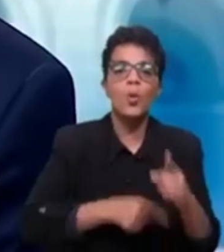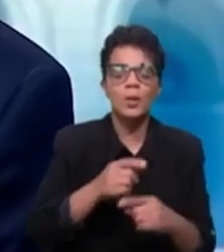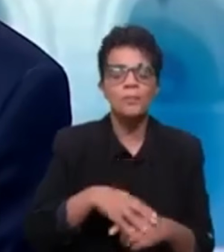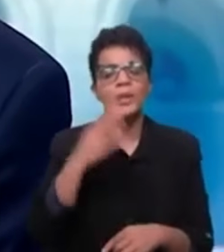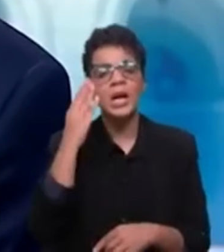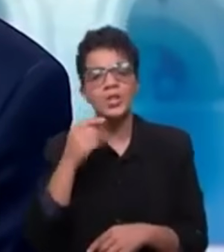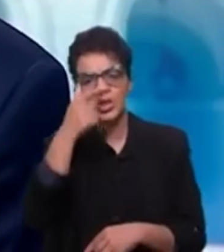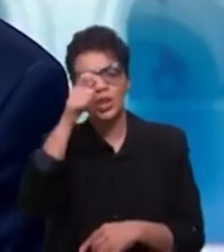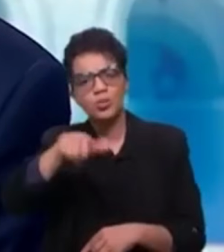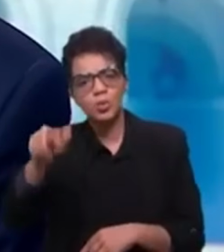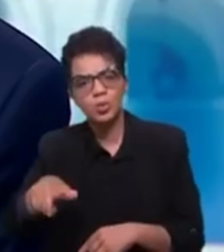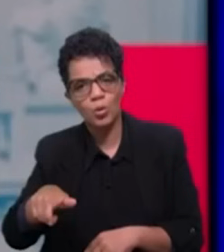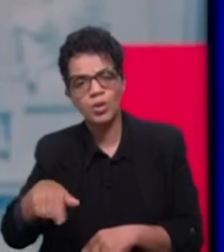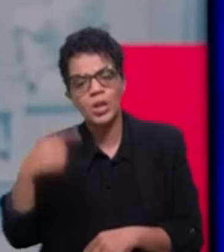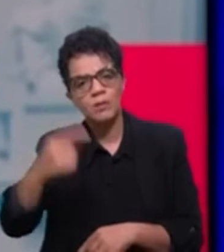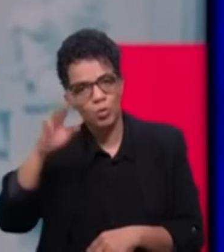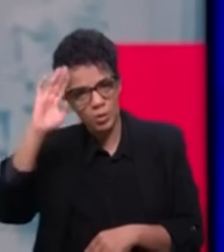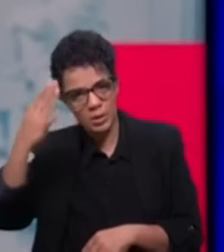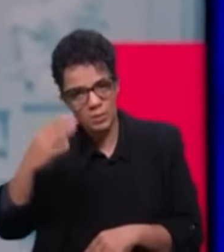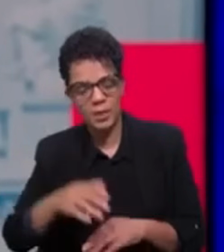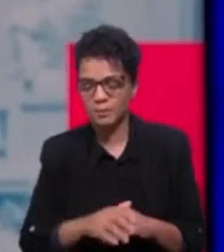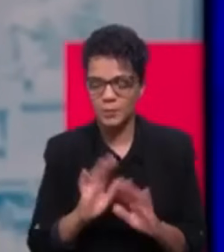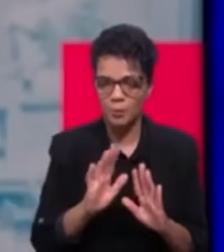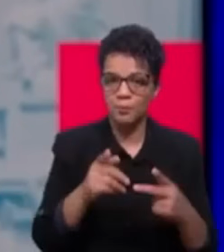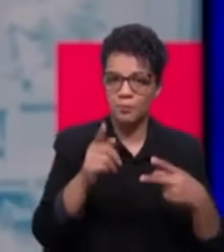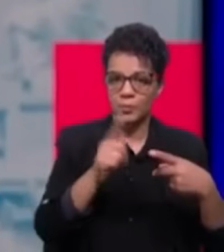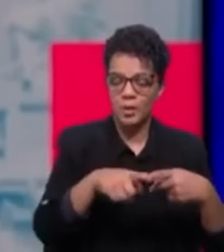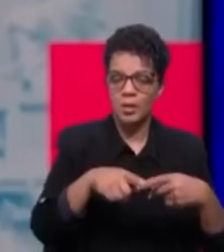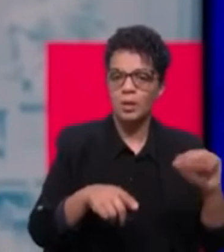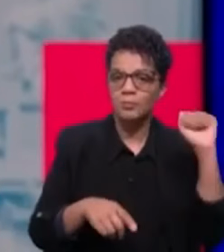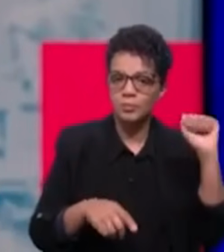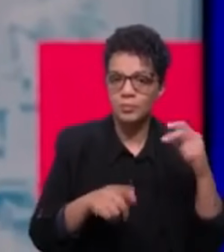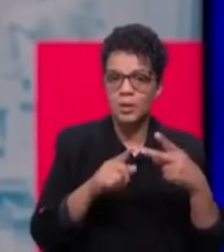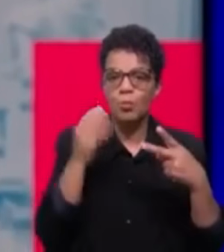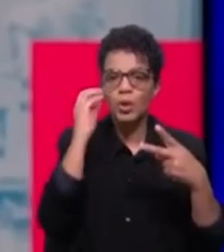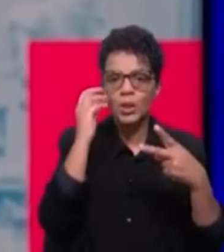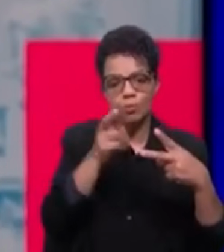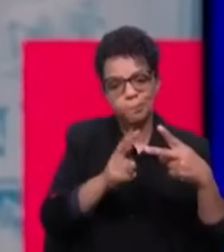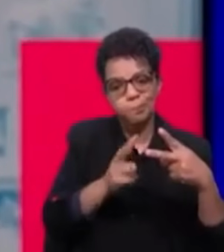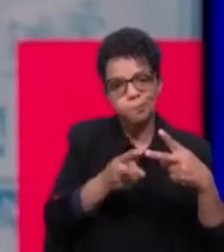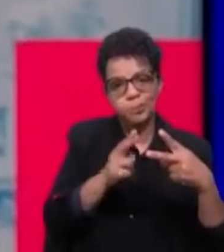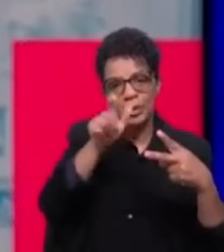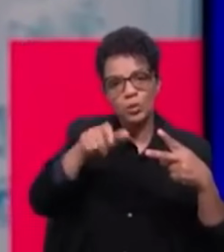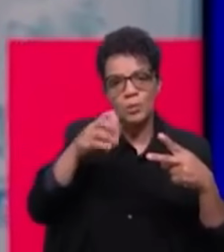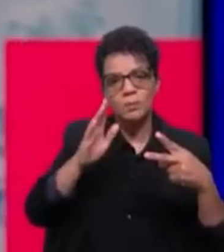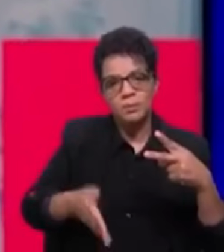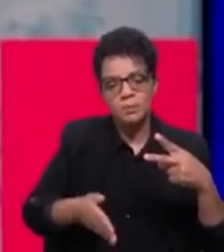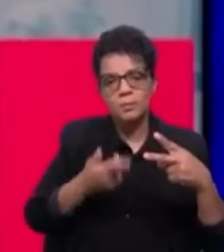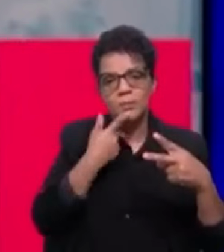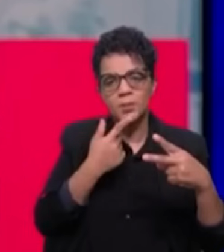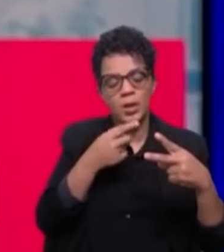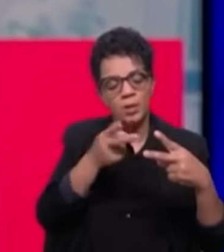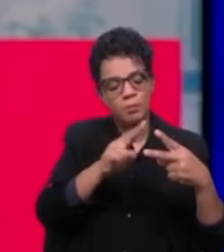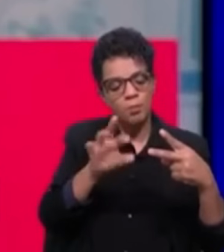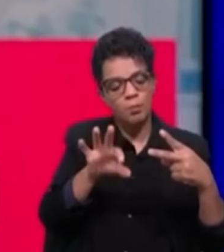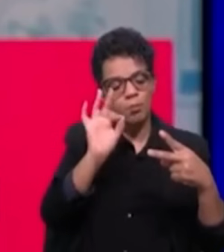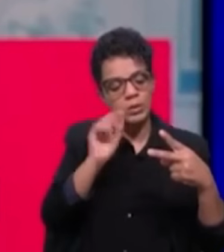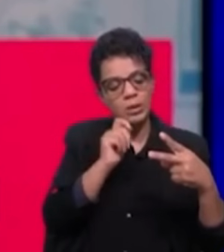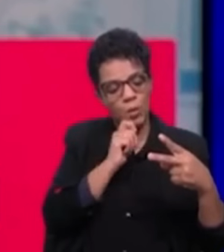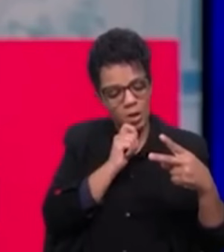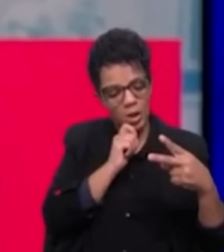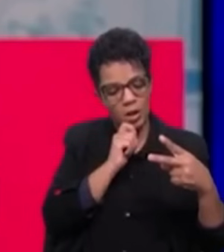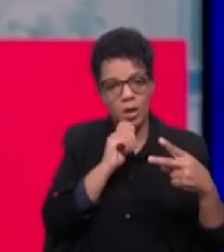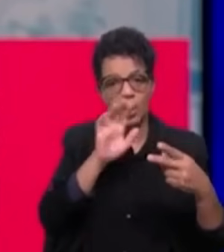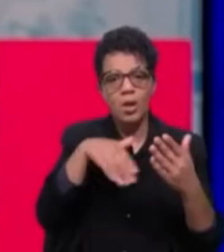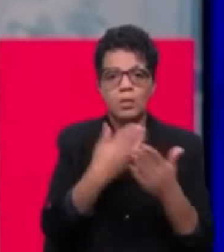10 mar entre Pedro Nuno Santos e luí Montenegro os eleitores têm que ponderar Qual é a opção política que querem para